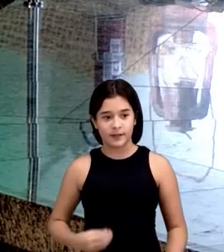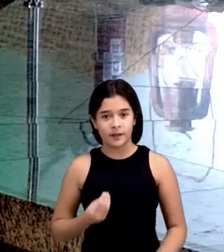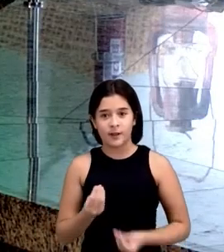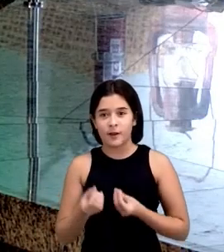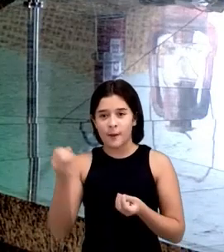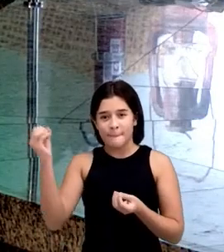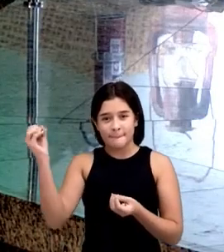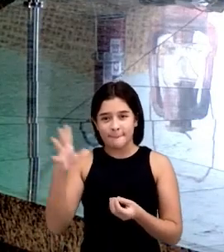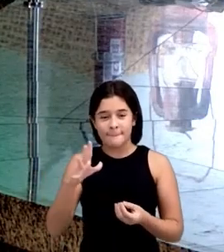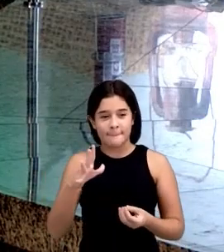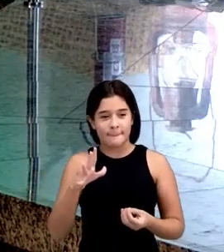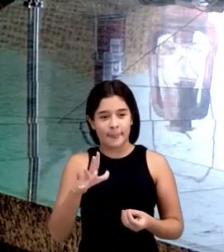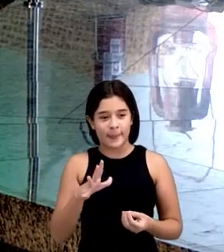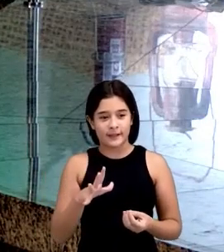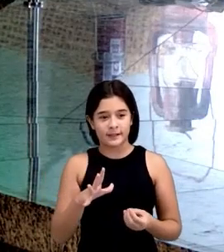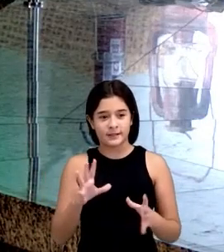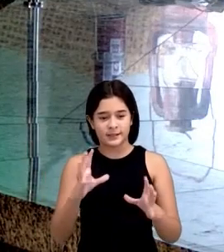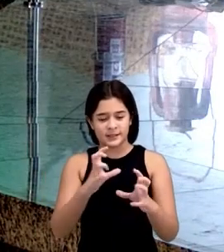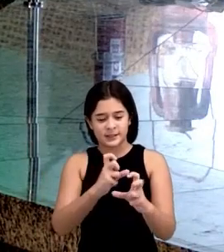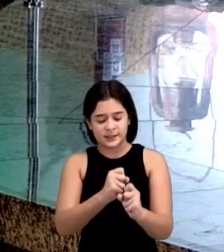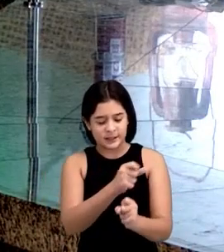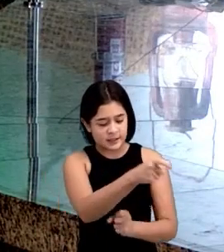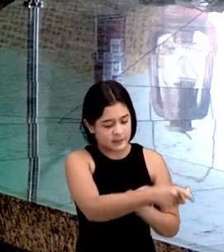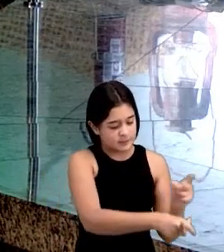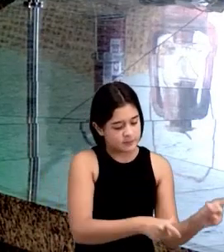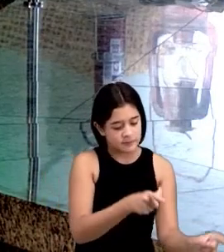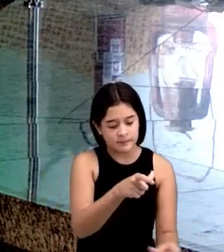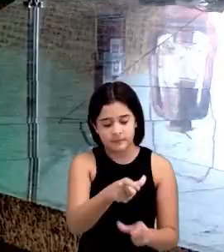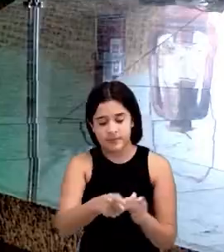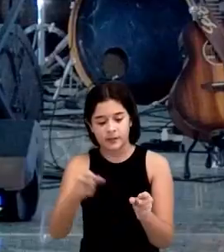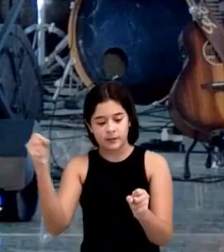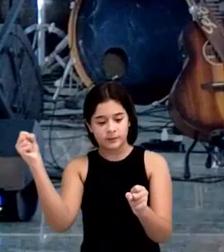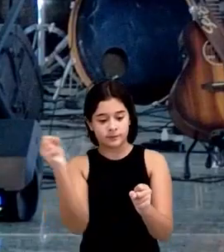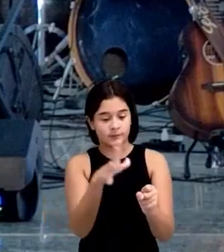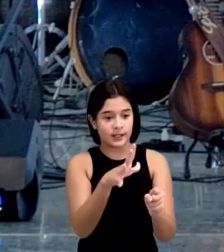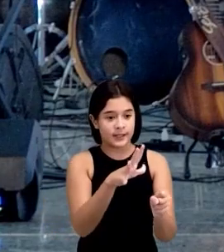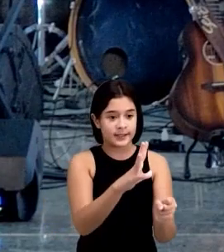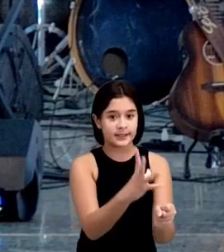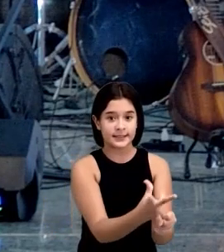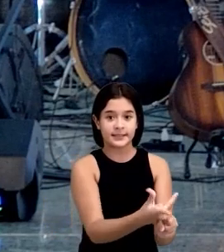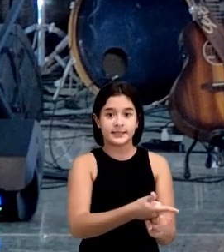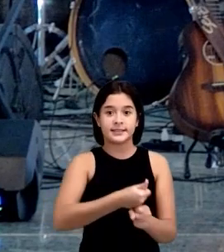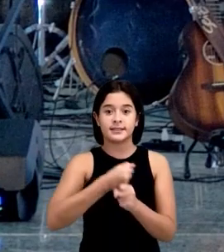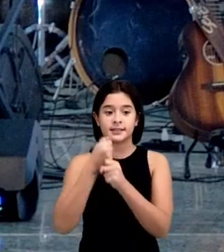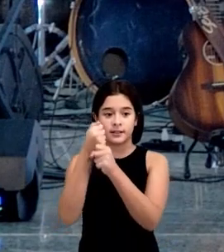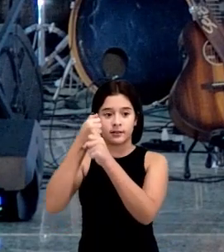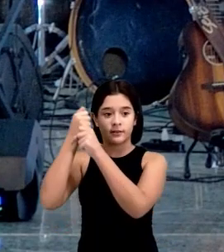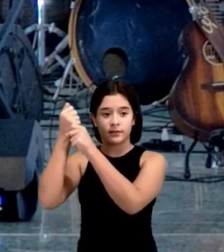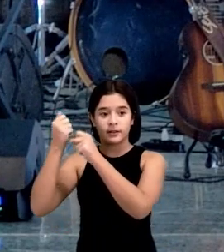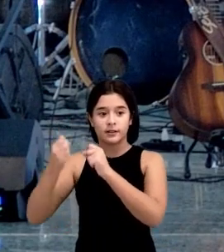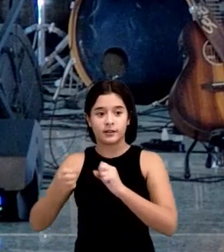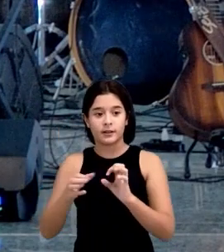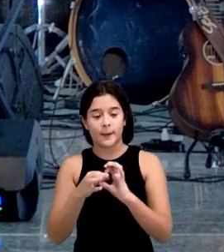escuridão. Olha a gravidade aqui. Sua vida é o elemento que Jesus quer usar para